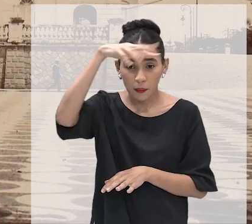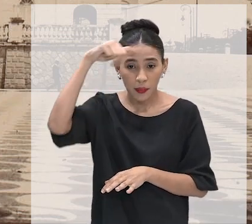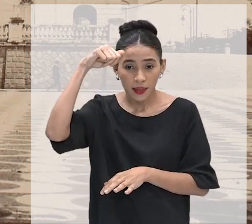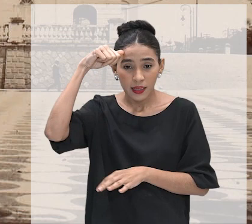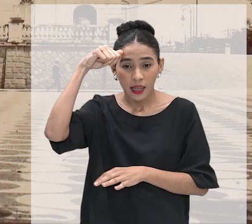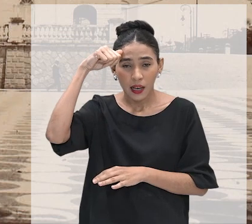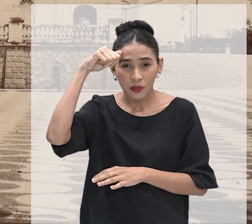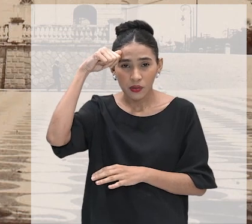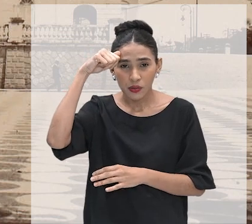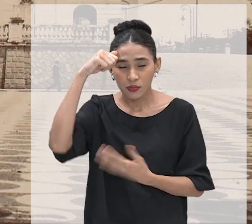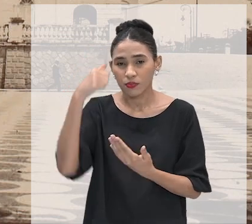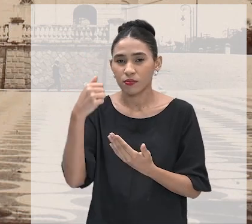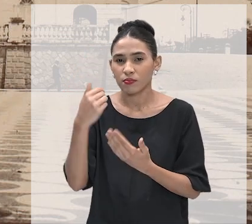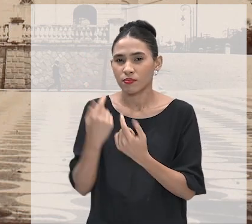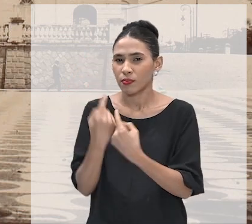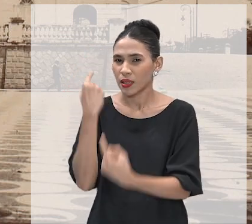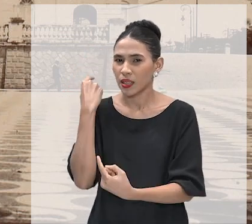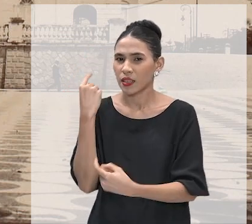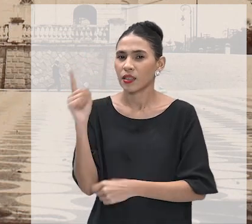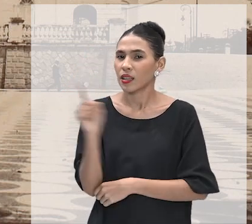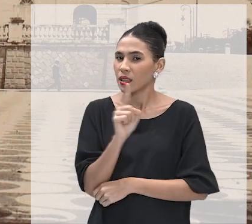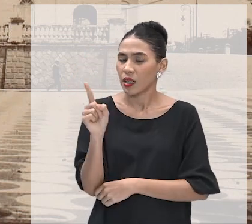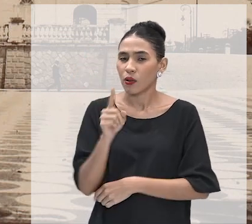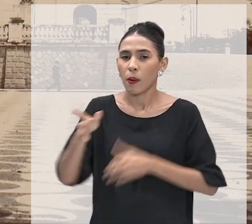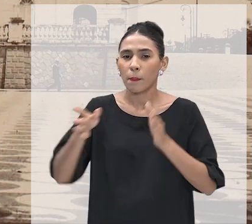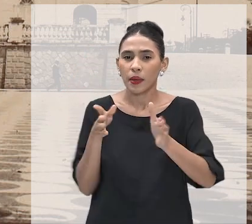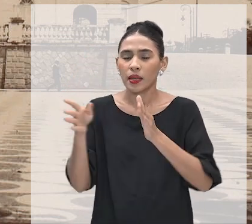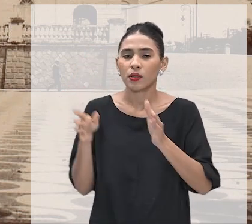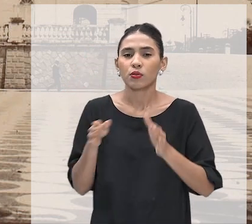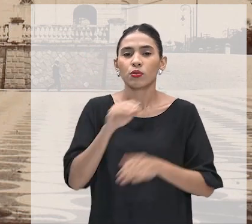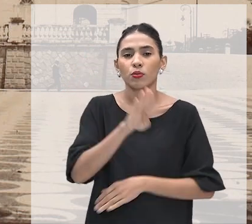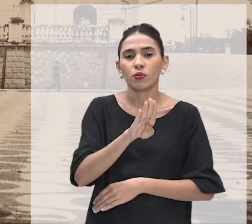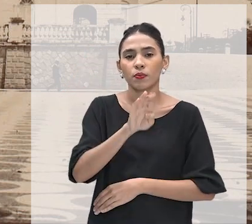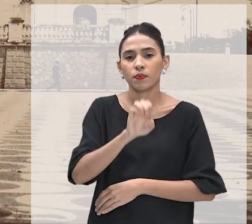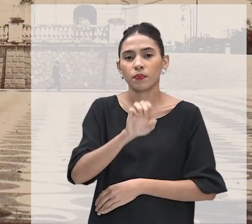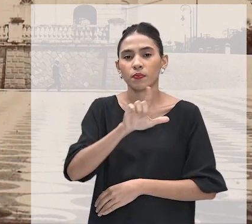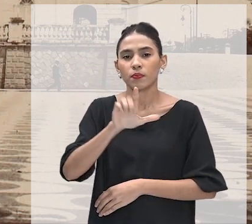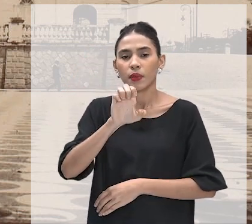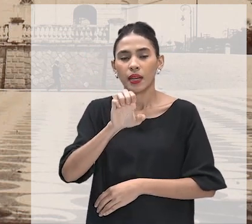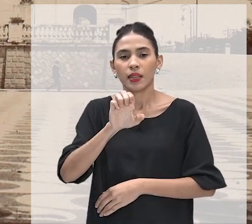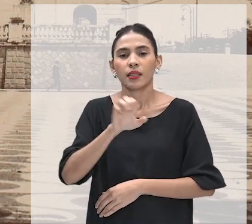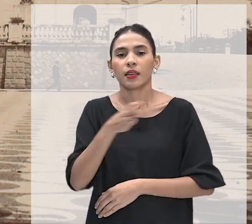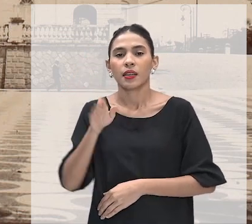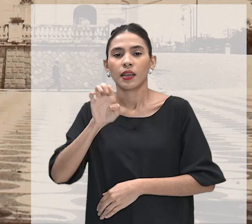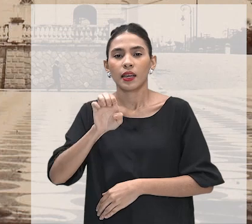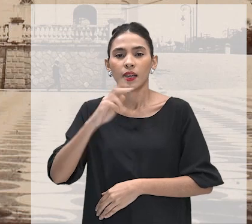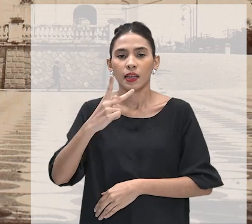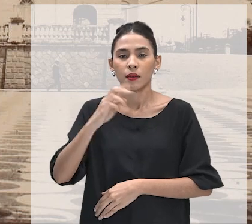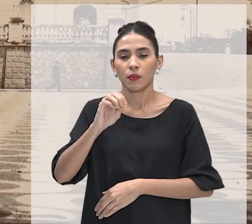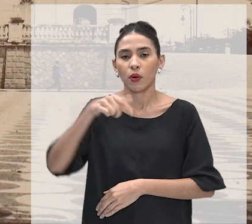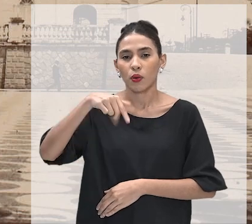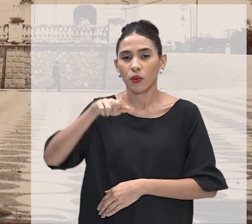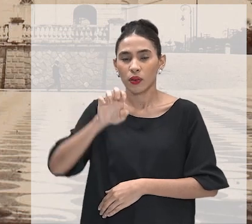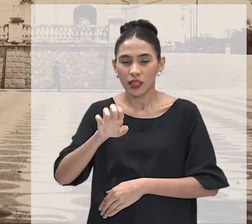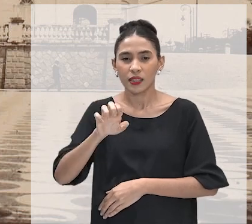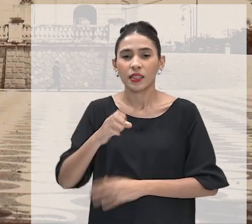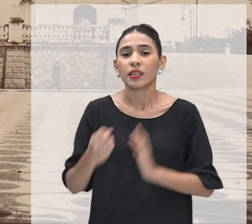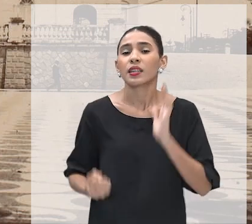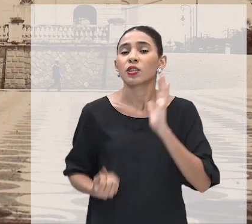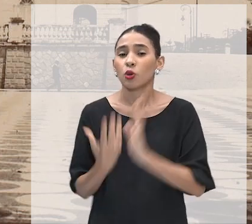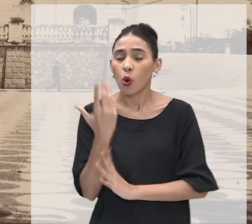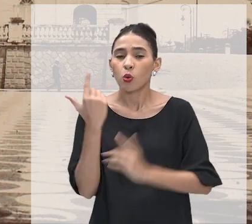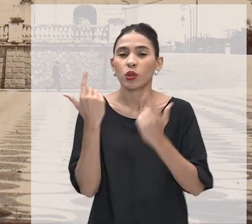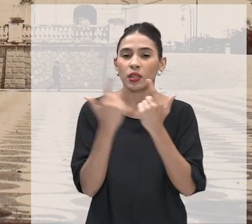desse período, chamado de Belle Époque, aconteceu o quê? A construção do Teatro Amazonas, e vários